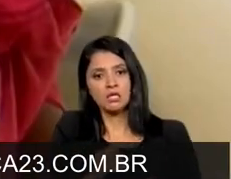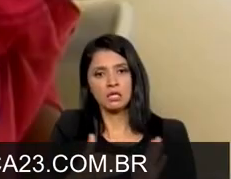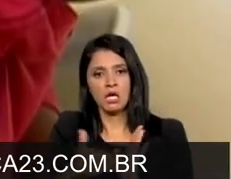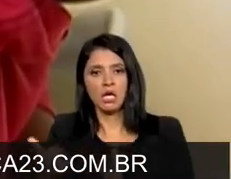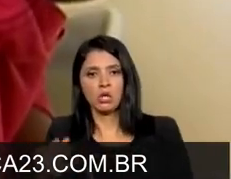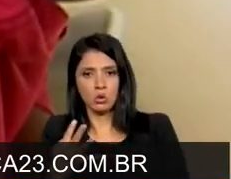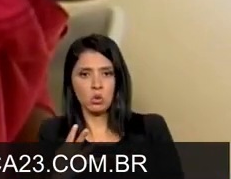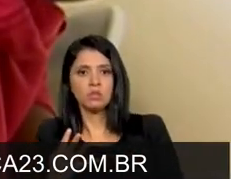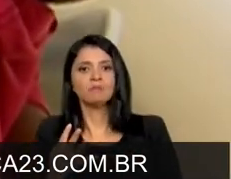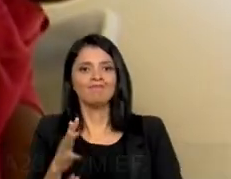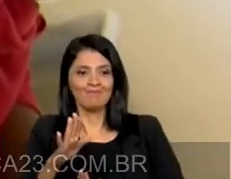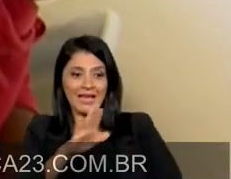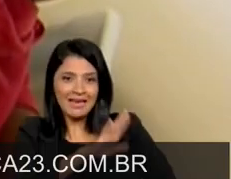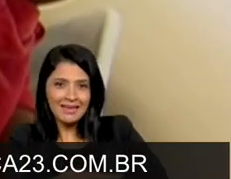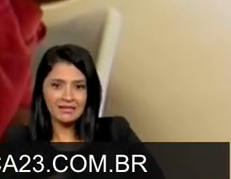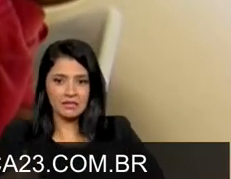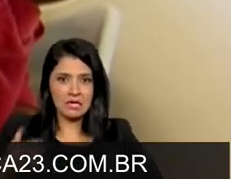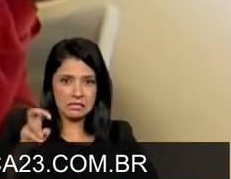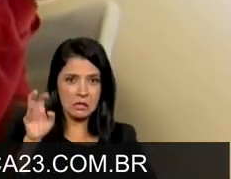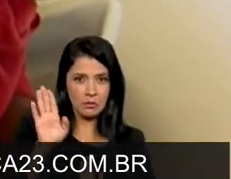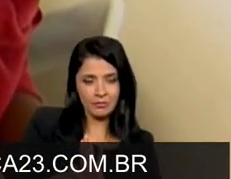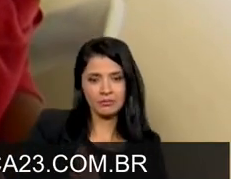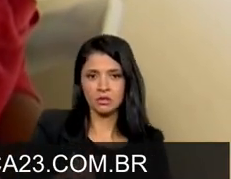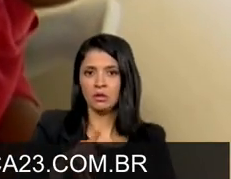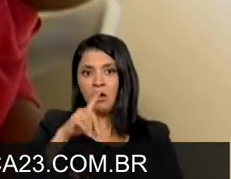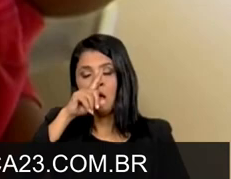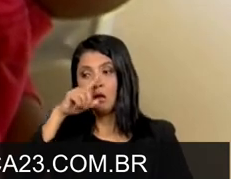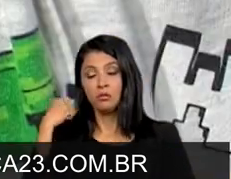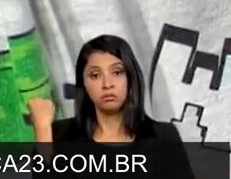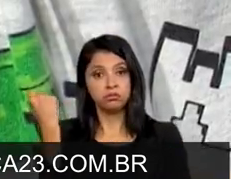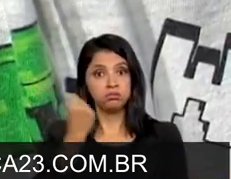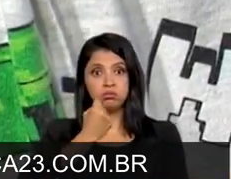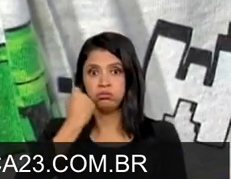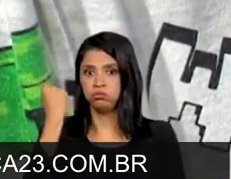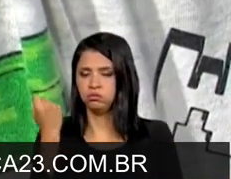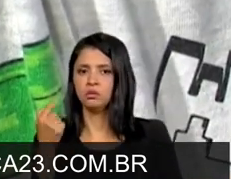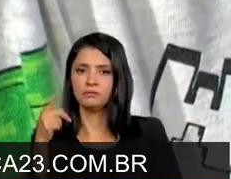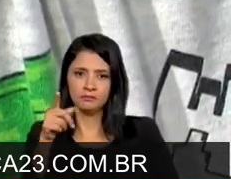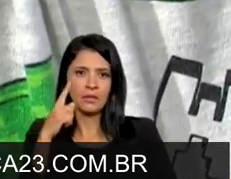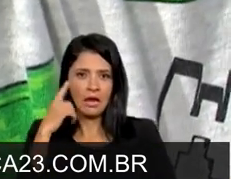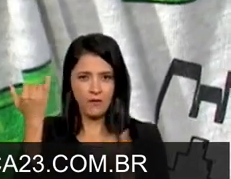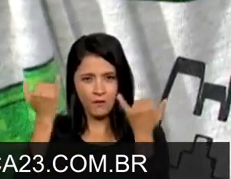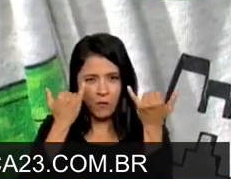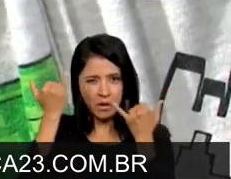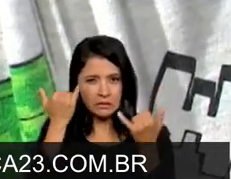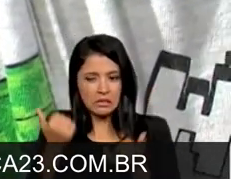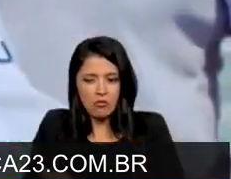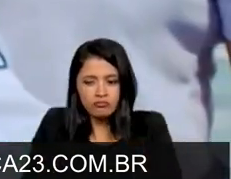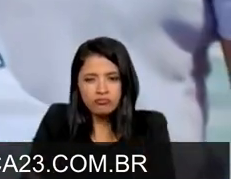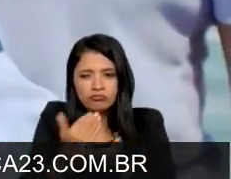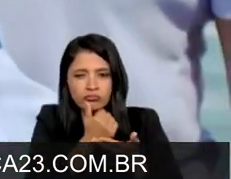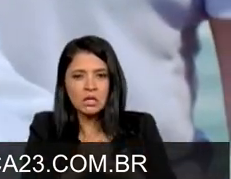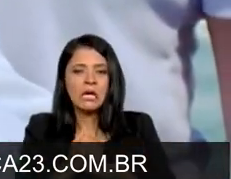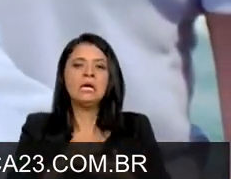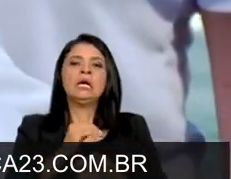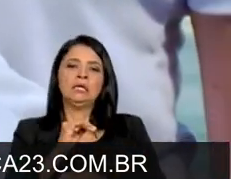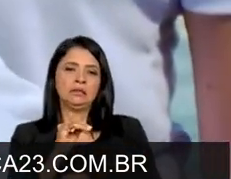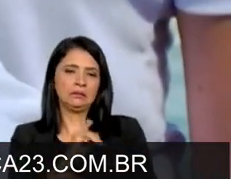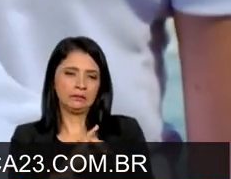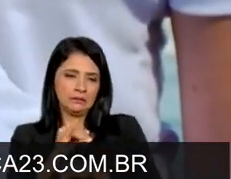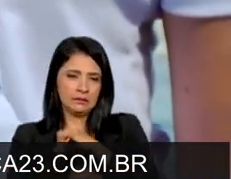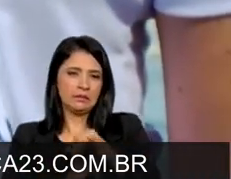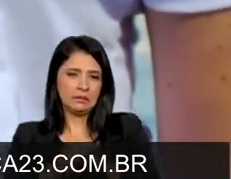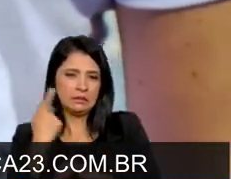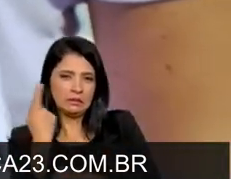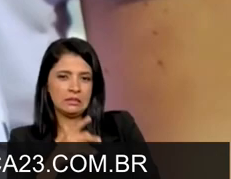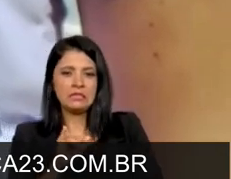anos, as crianças menores apresentam maior gravidade. Os dados foram levantados no Sistema de Informação de Agravos,